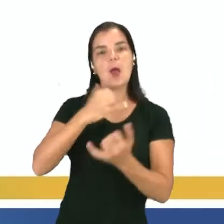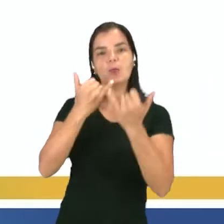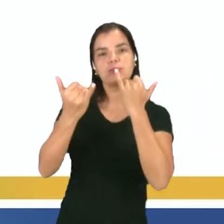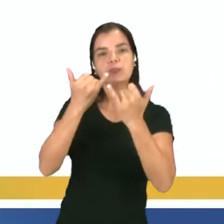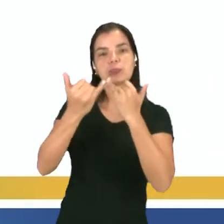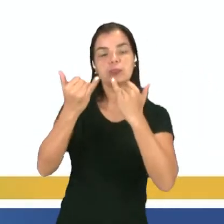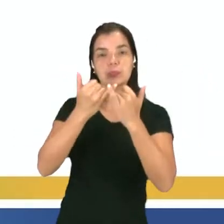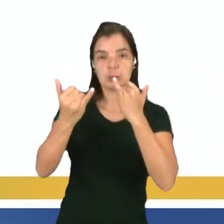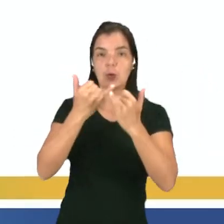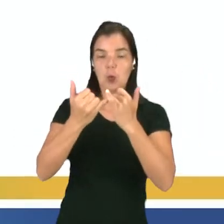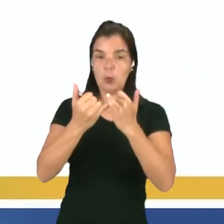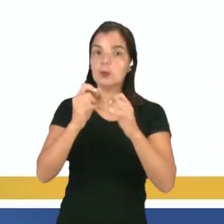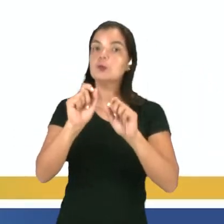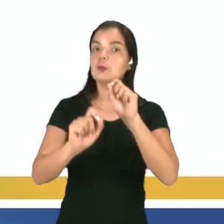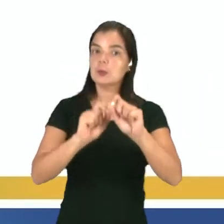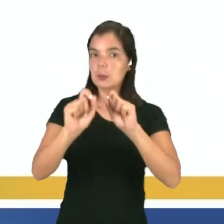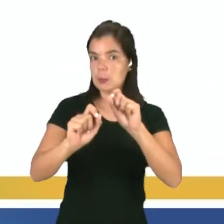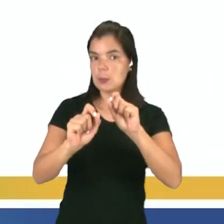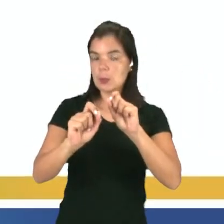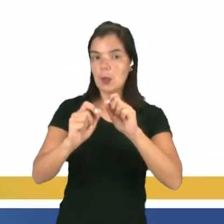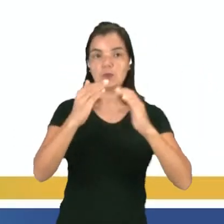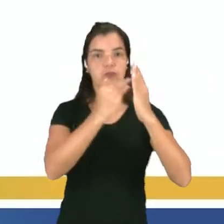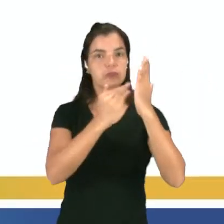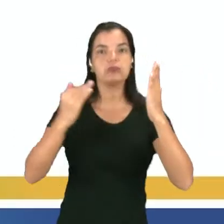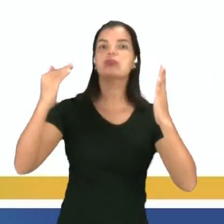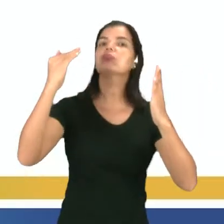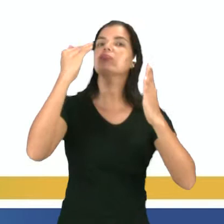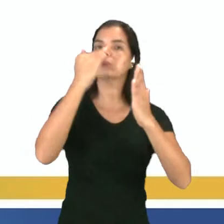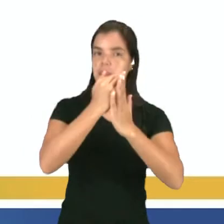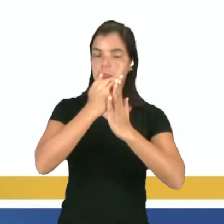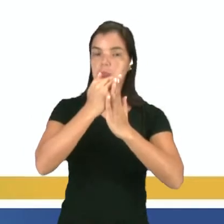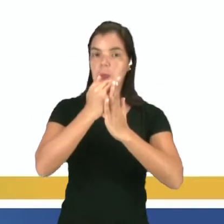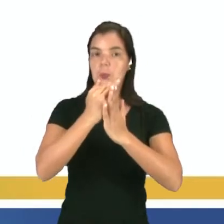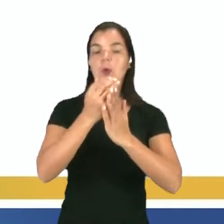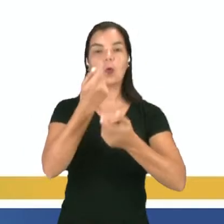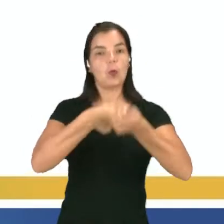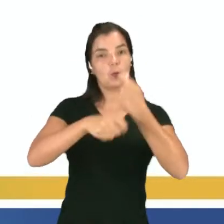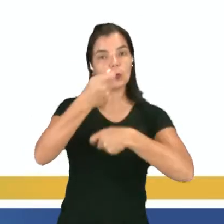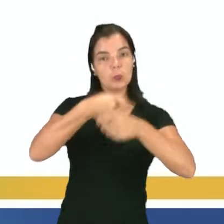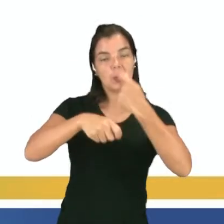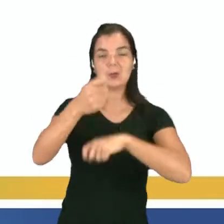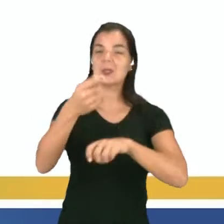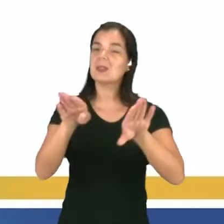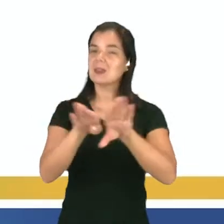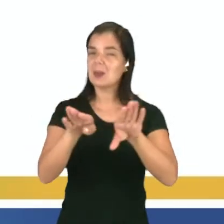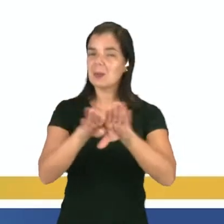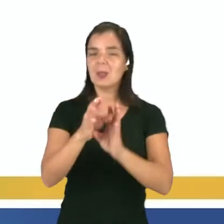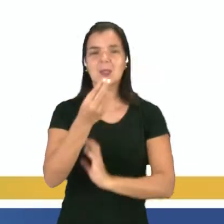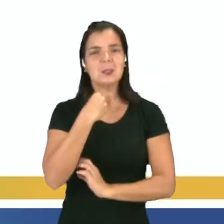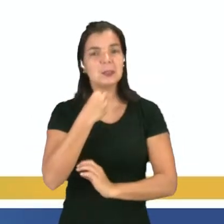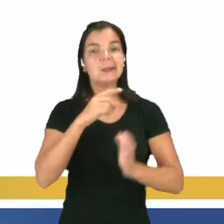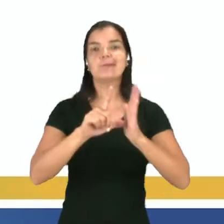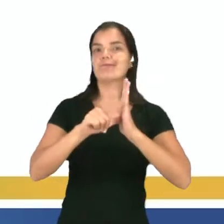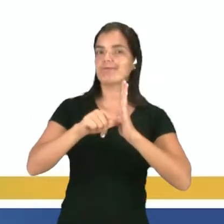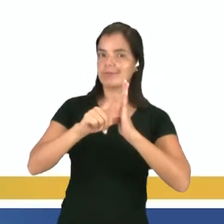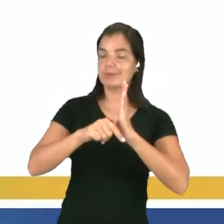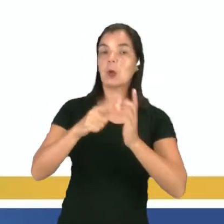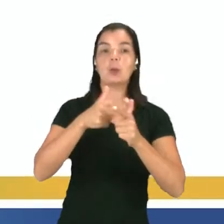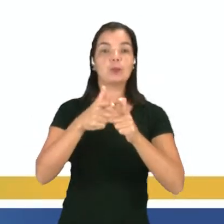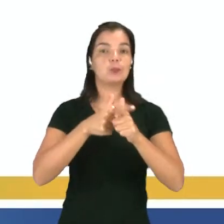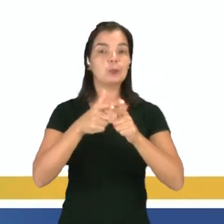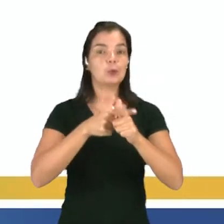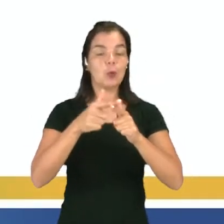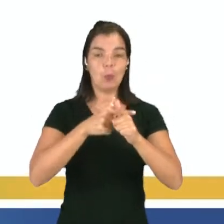semelhança quanto à condição de subdesenvolvimento, tais como economia fragilizada e atrasada,